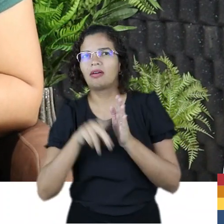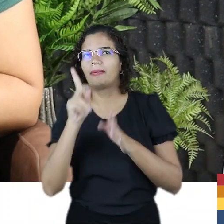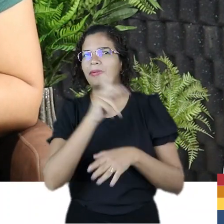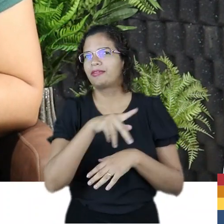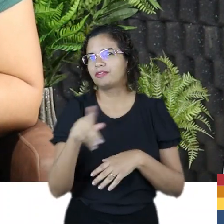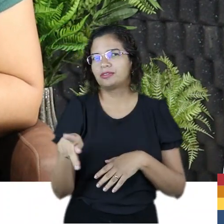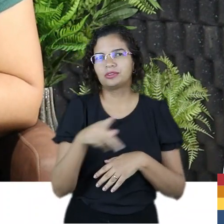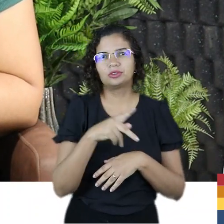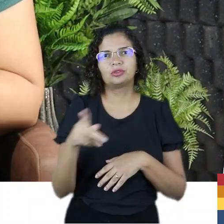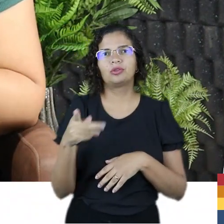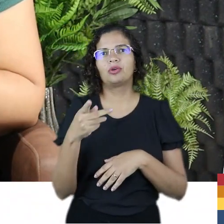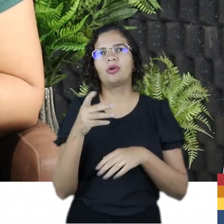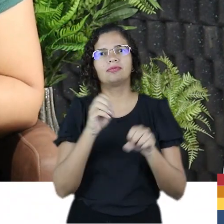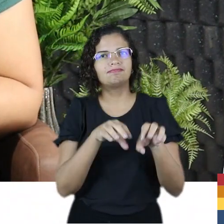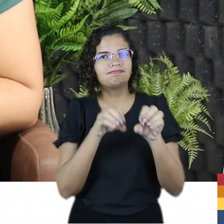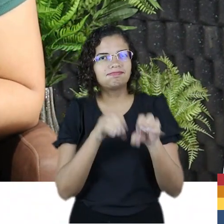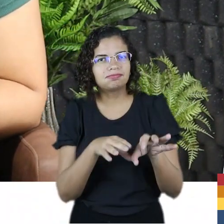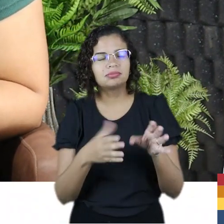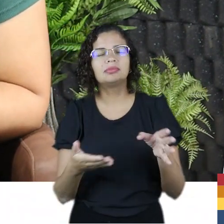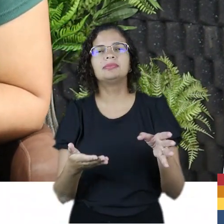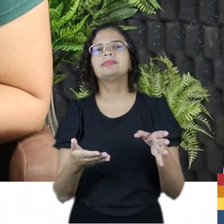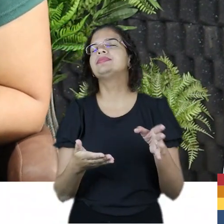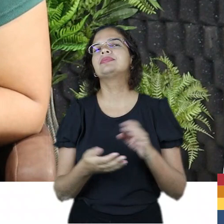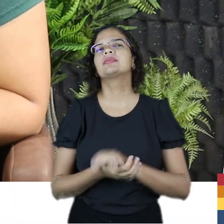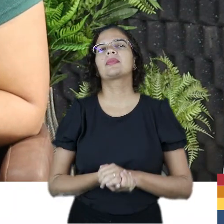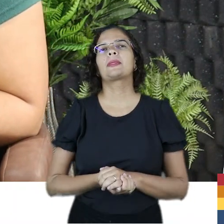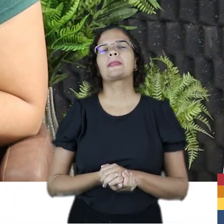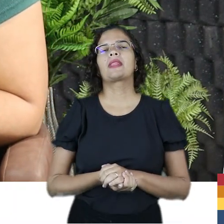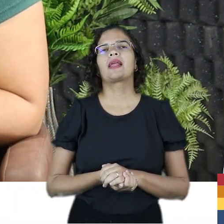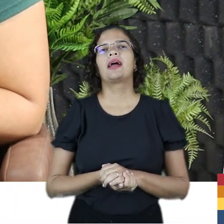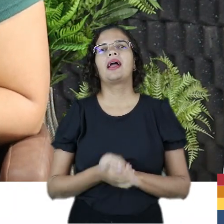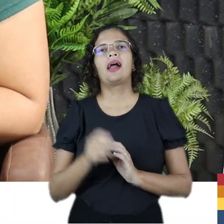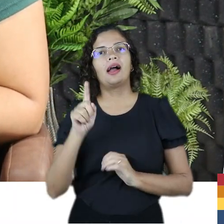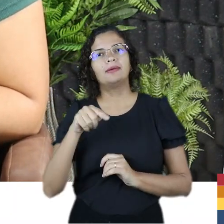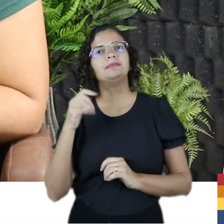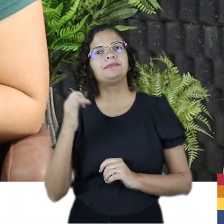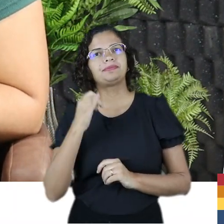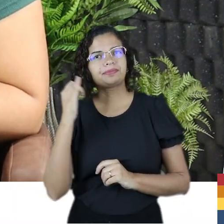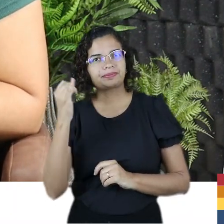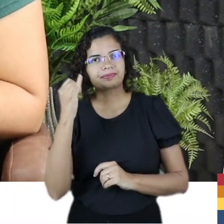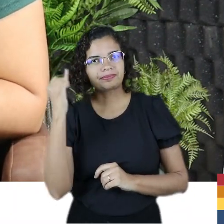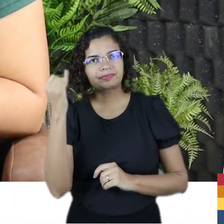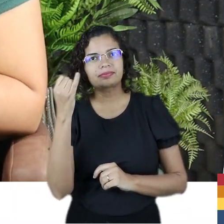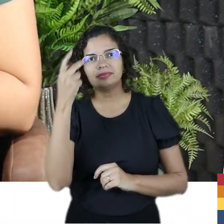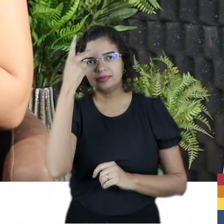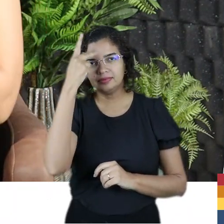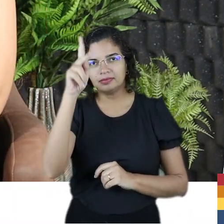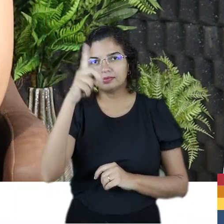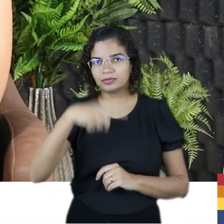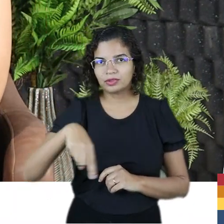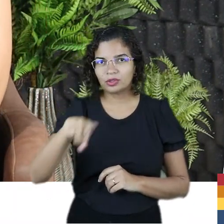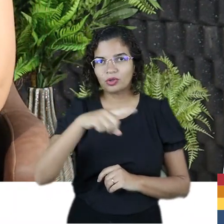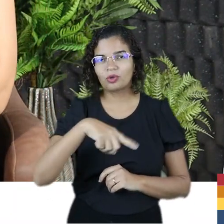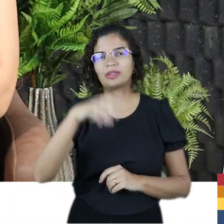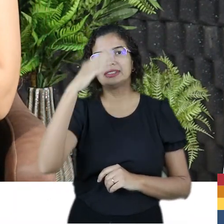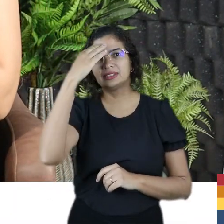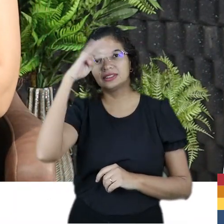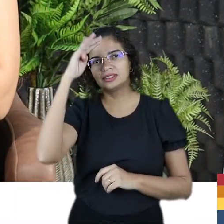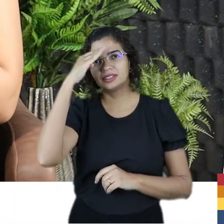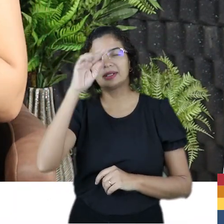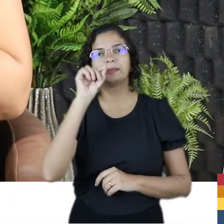isso é importante para que nós compreendamos que mesmo que